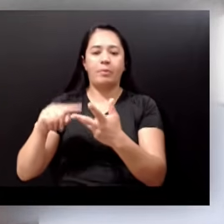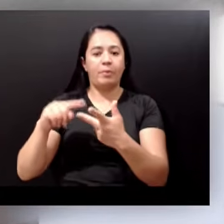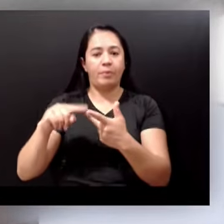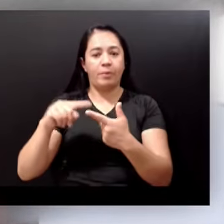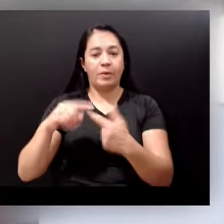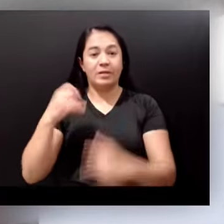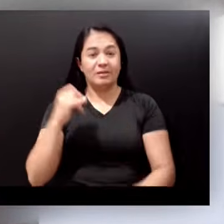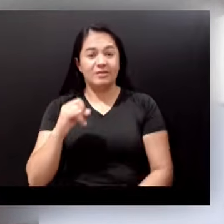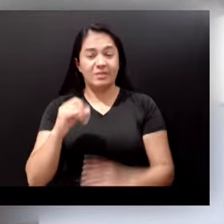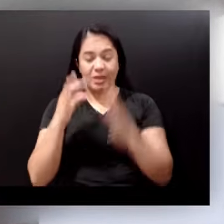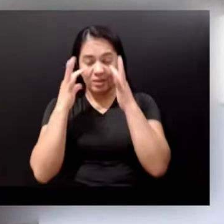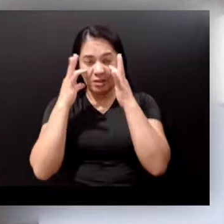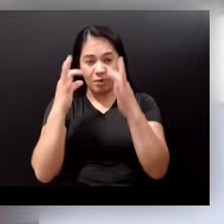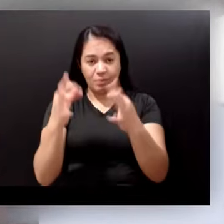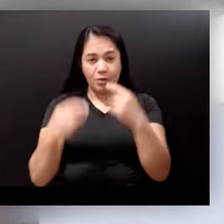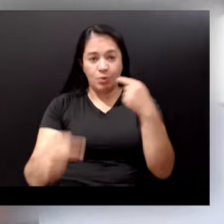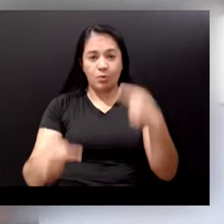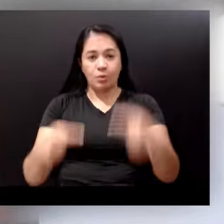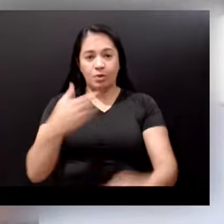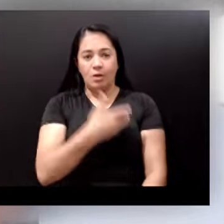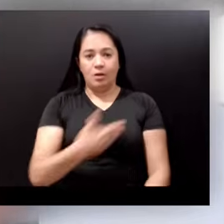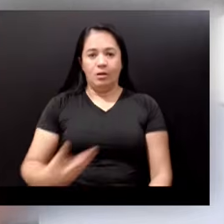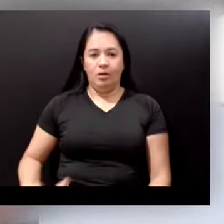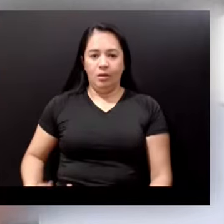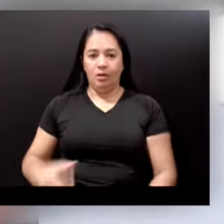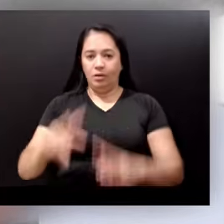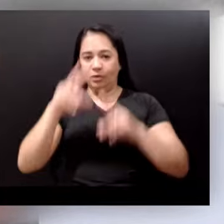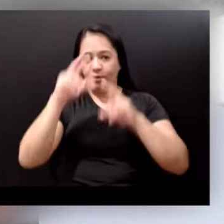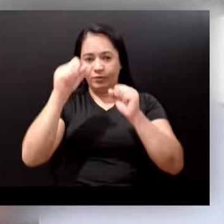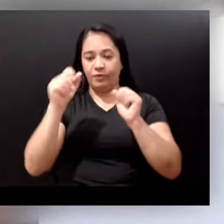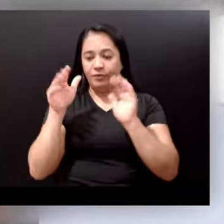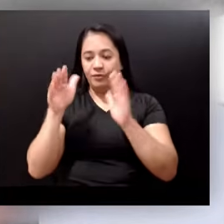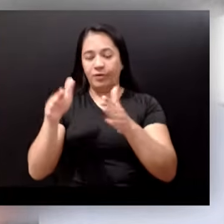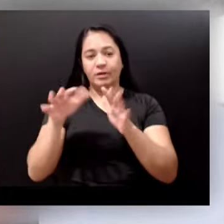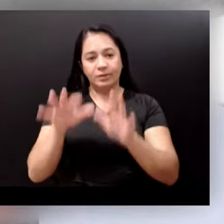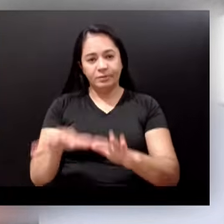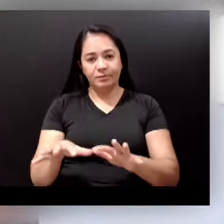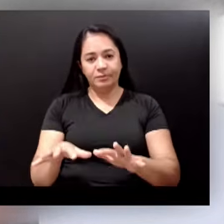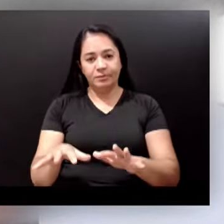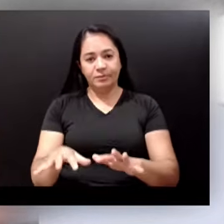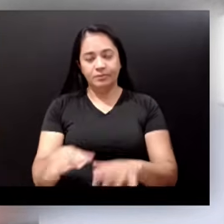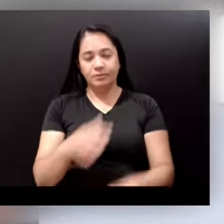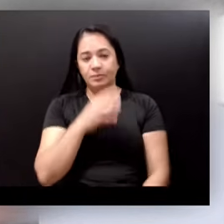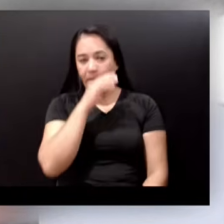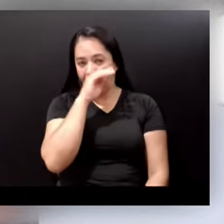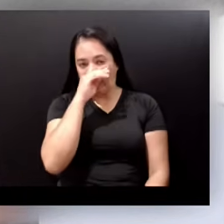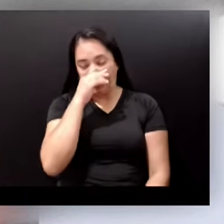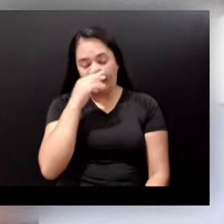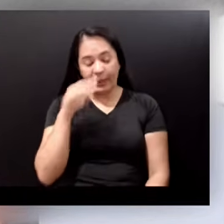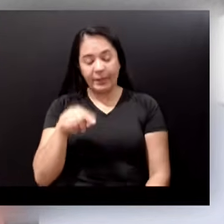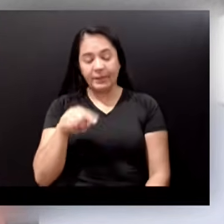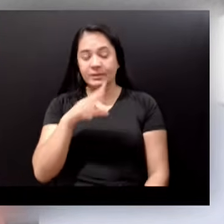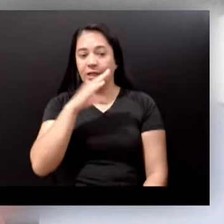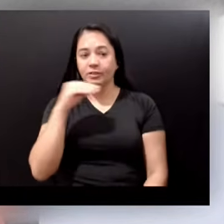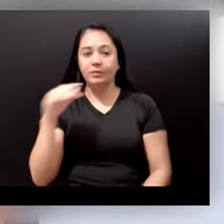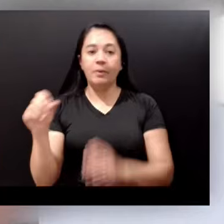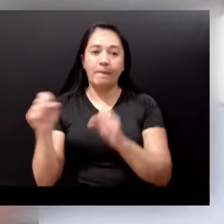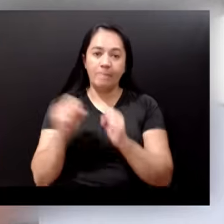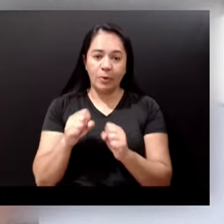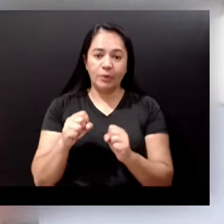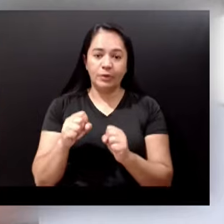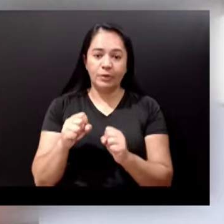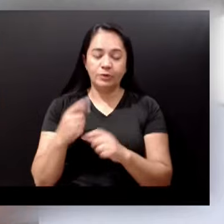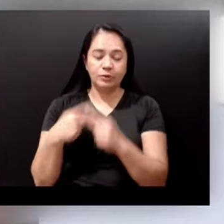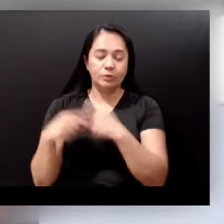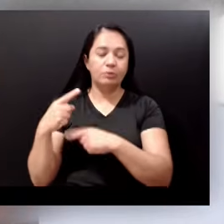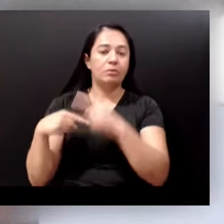uma política pública fortalecida, voltada para isso, esse adolescente ele pode superar, né? Porque tem